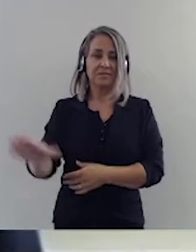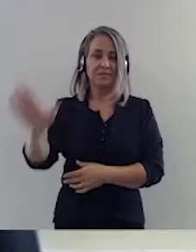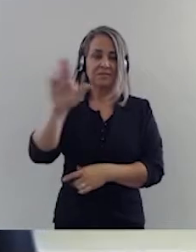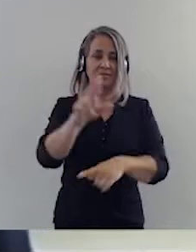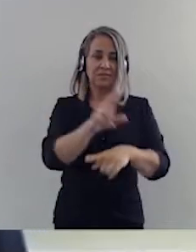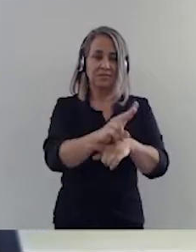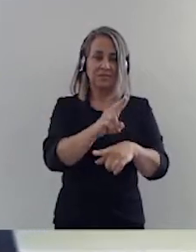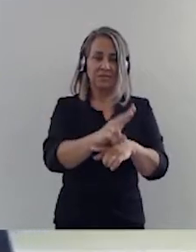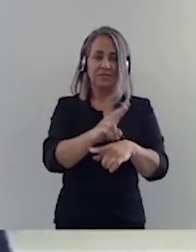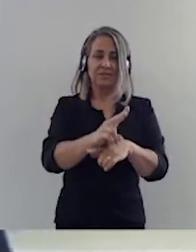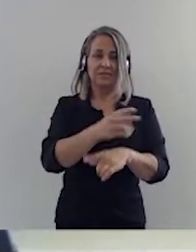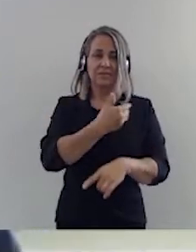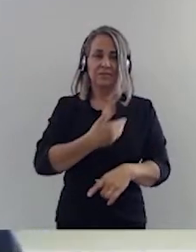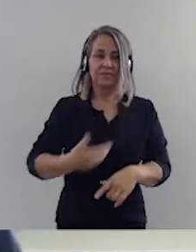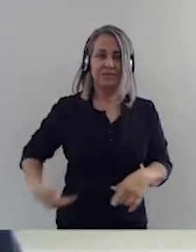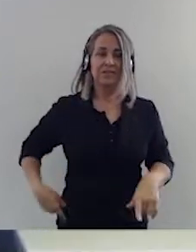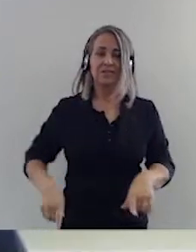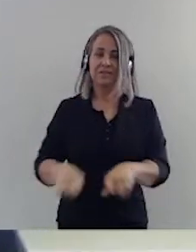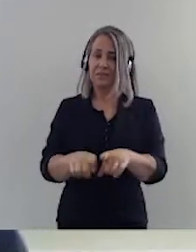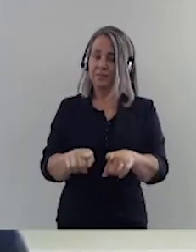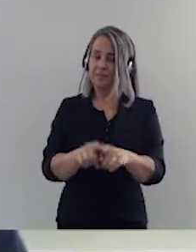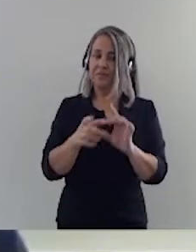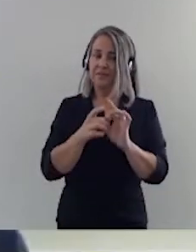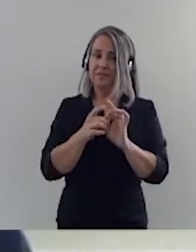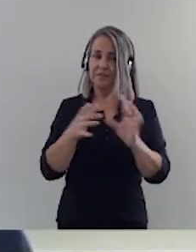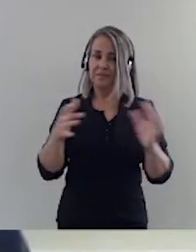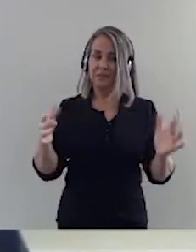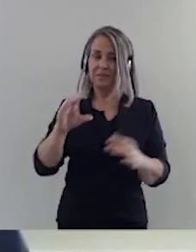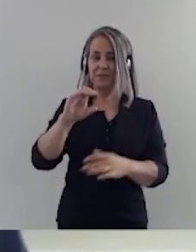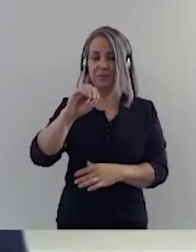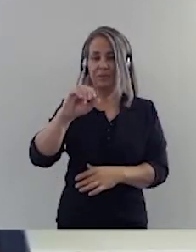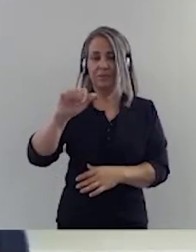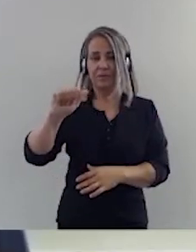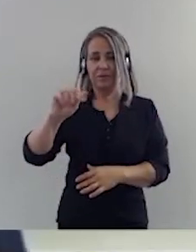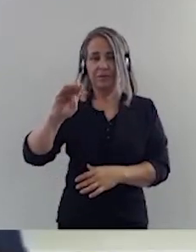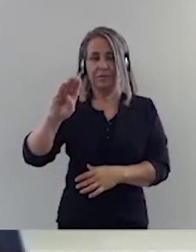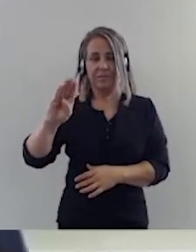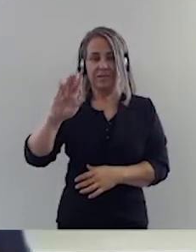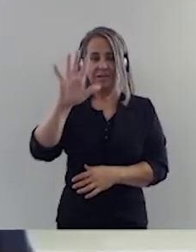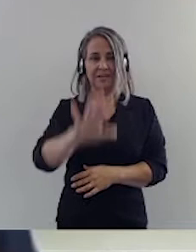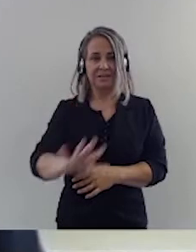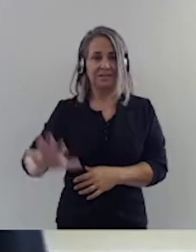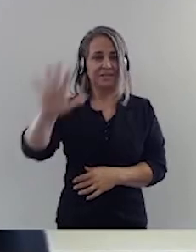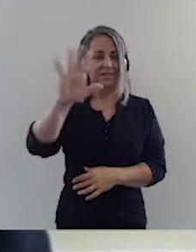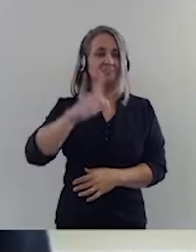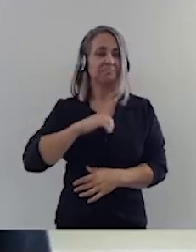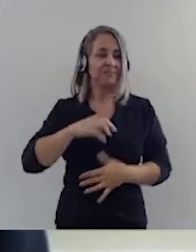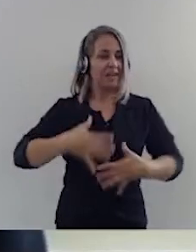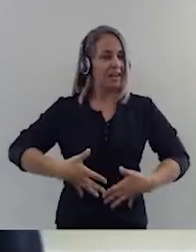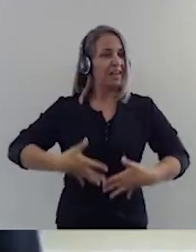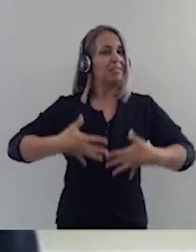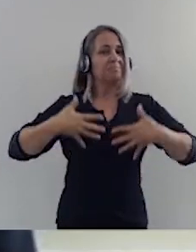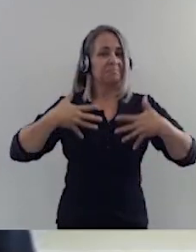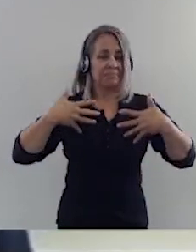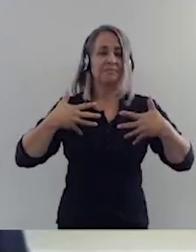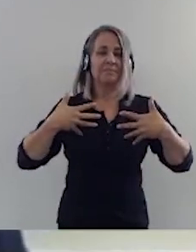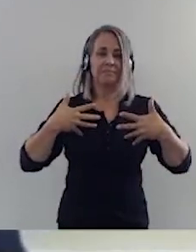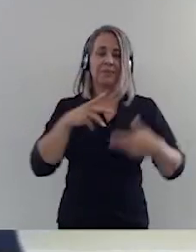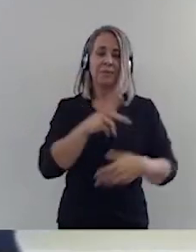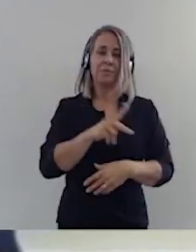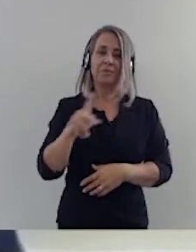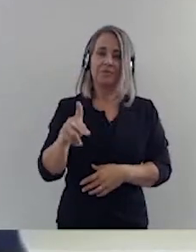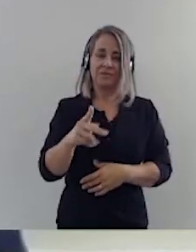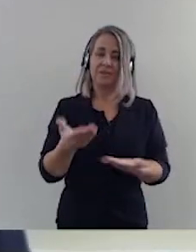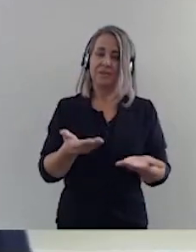da República e da Democracia da OAB Nacional. É com enorme satisfação, professor Nabor, que